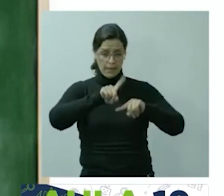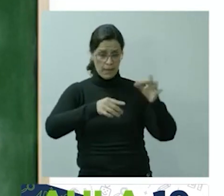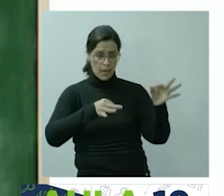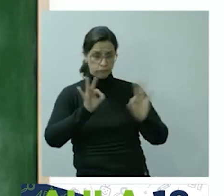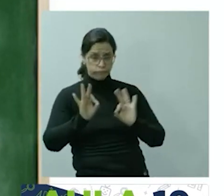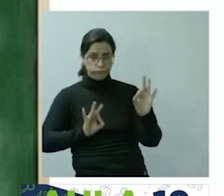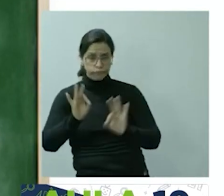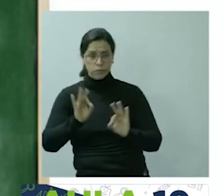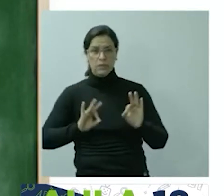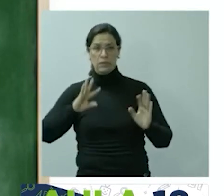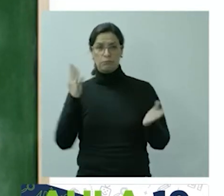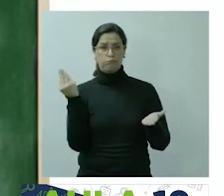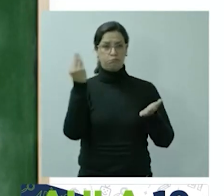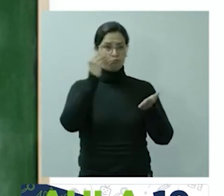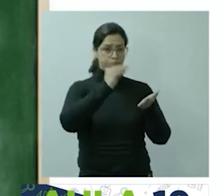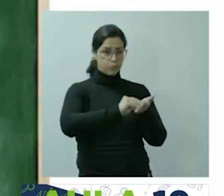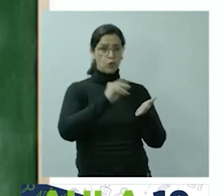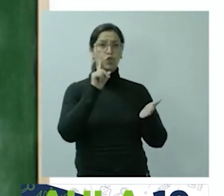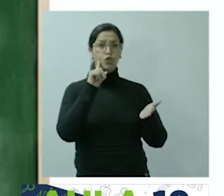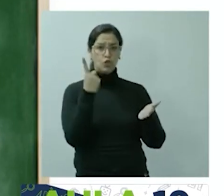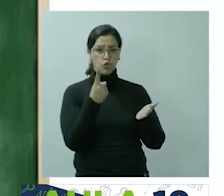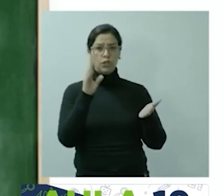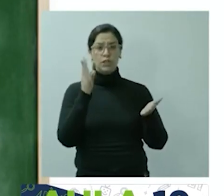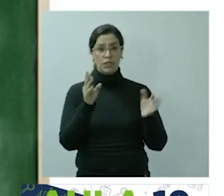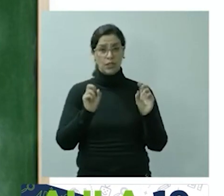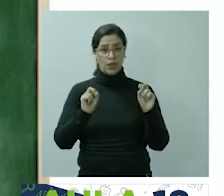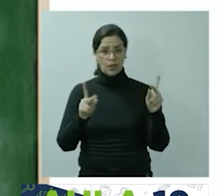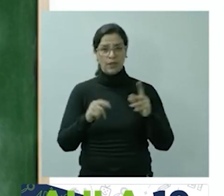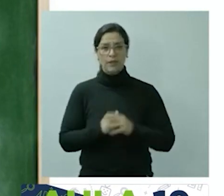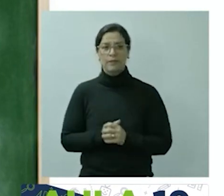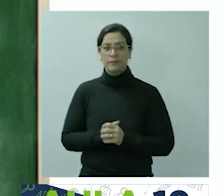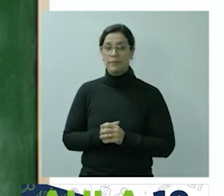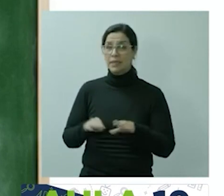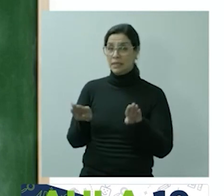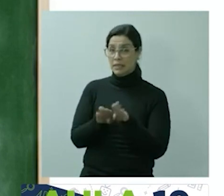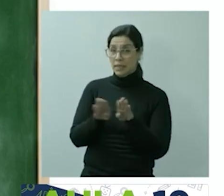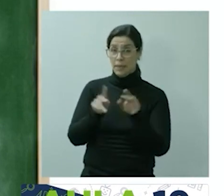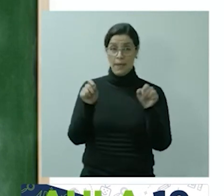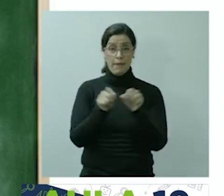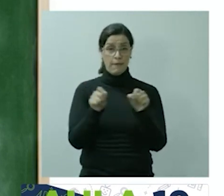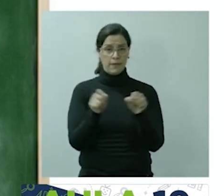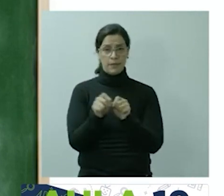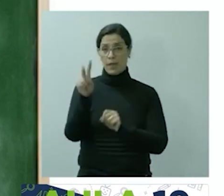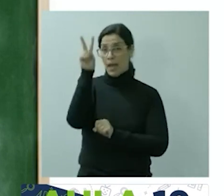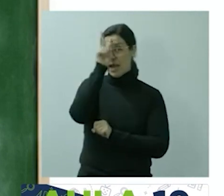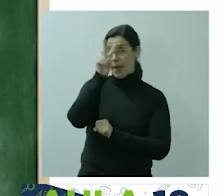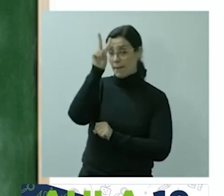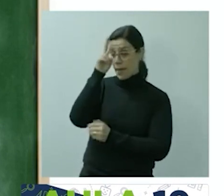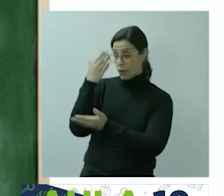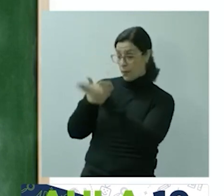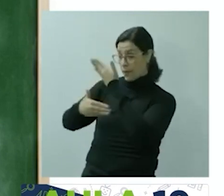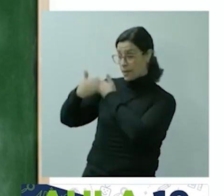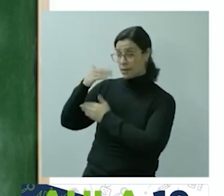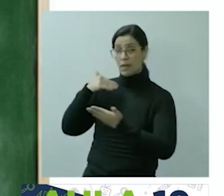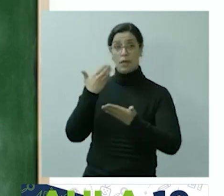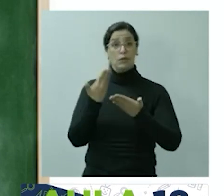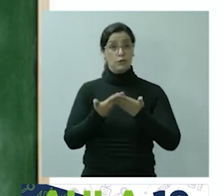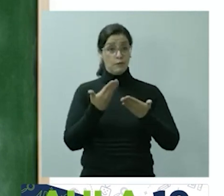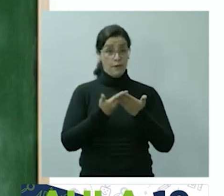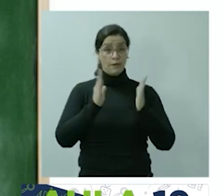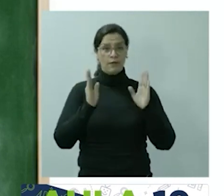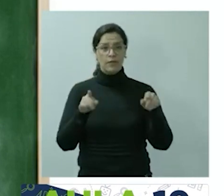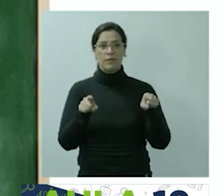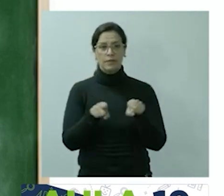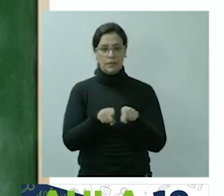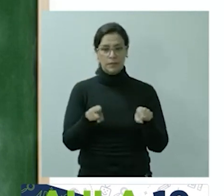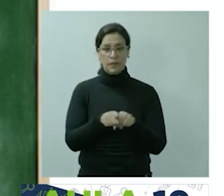os materiais, registramos a data. Ok. Fizemos o recordando da aula anterior